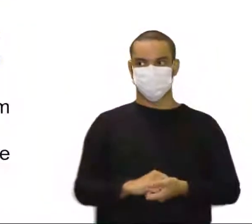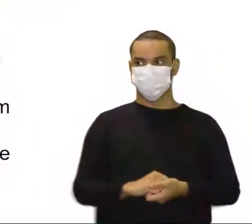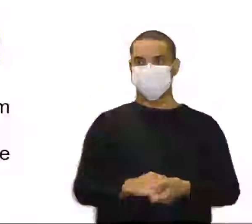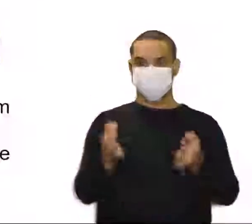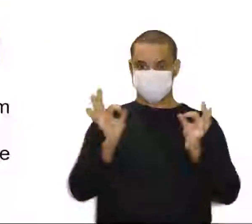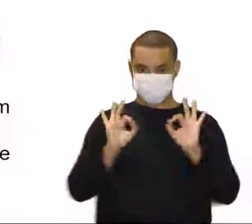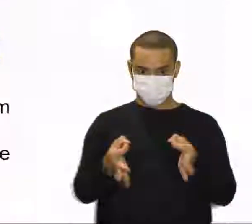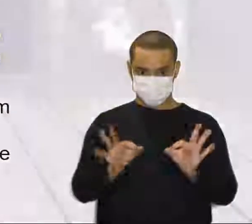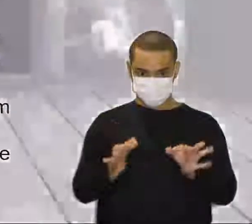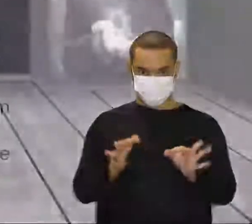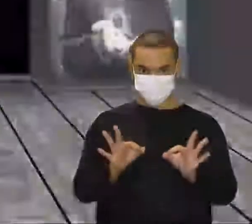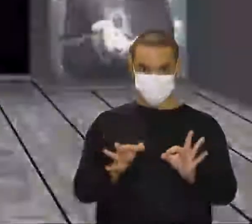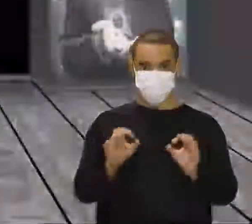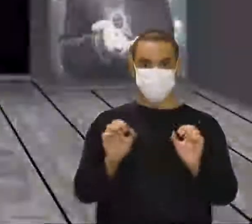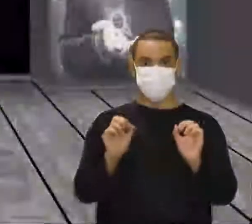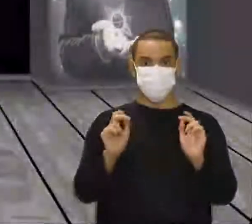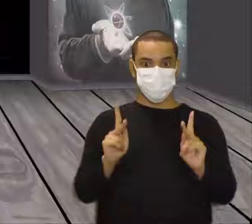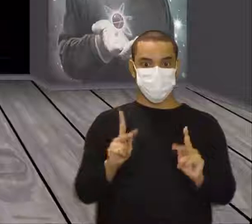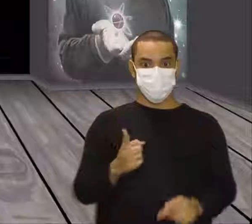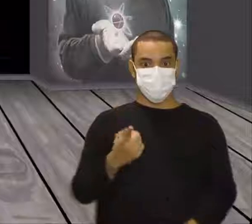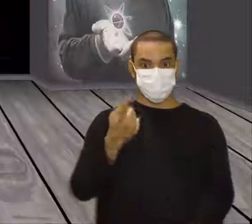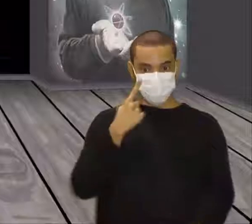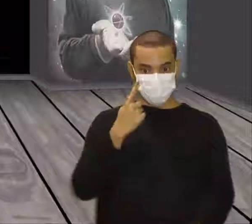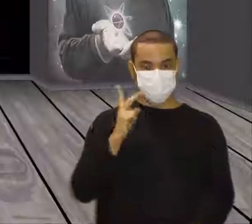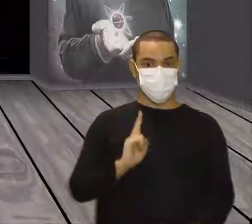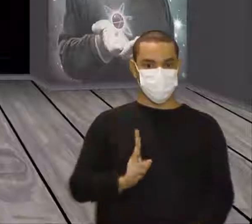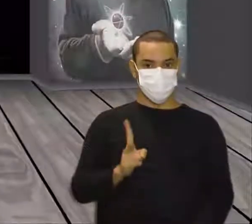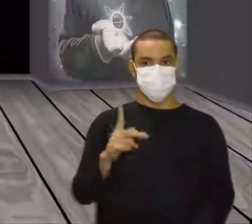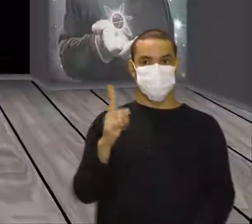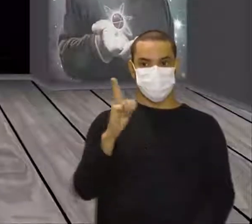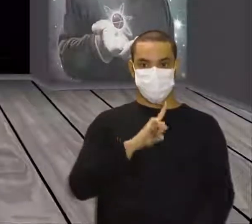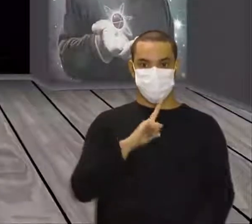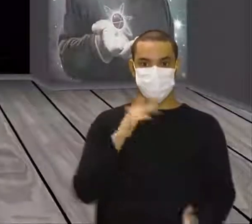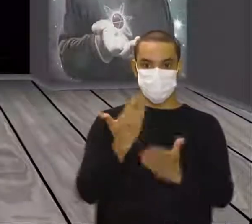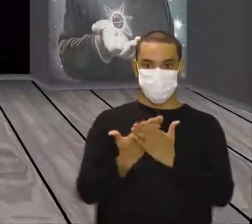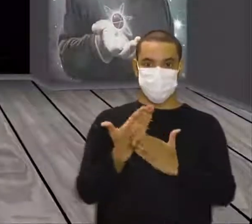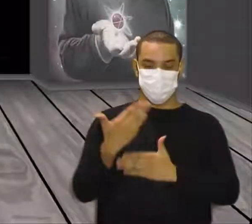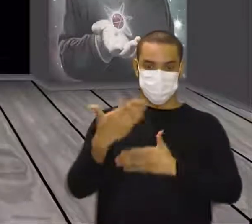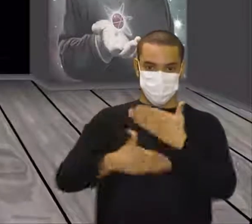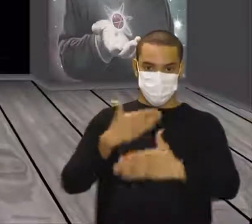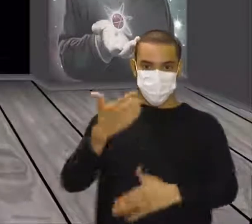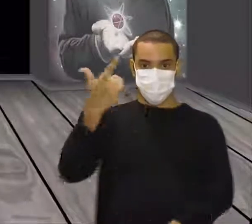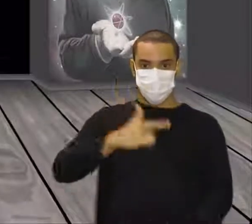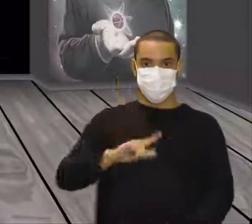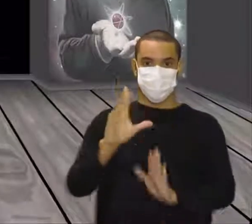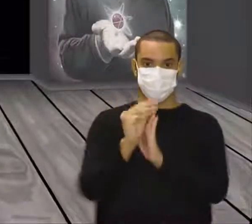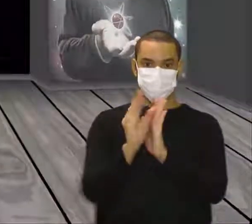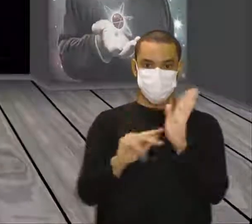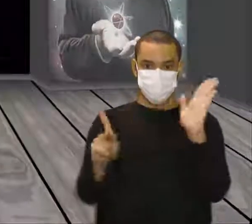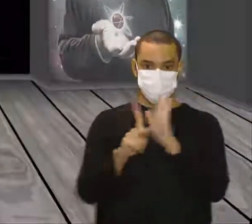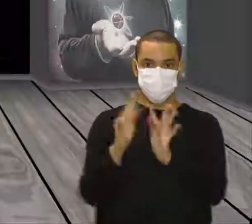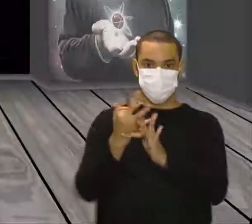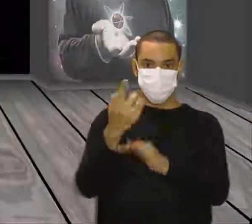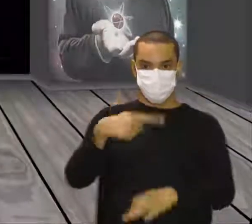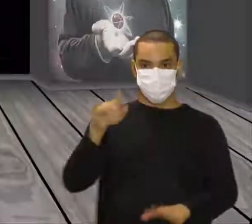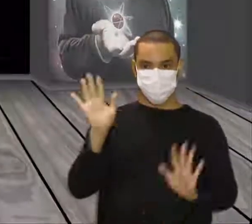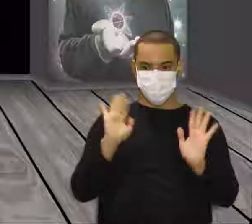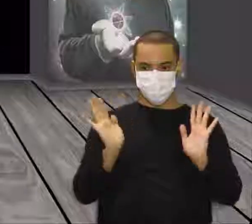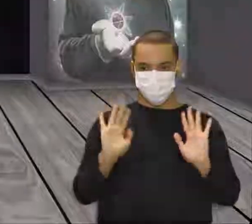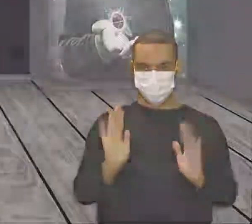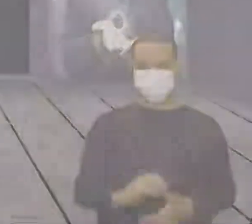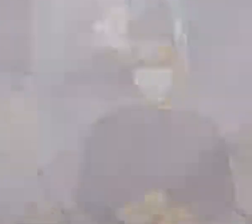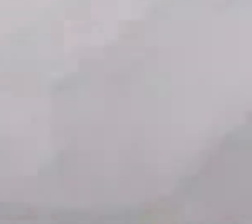Entendido, pessoal? Ok? Olha só, fica comigo que na próxima aula tem mais conteúdo de física para vocês. Tchau, tchau!